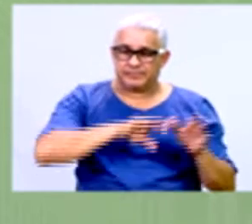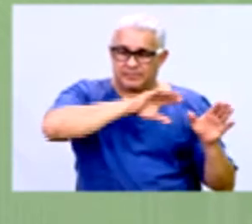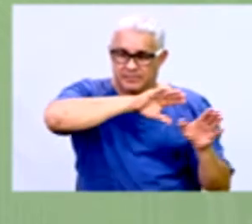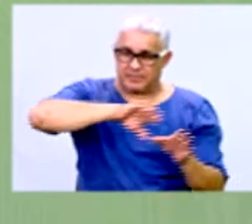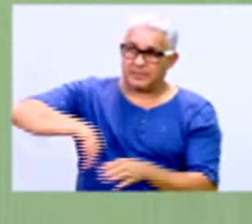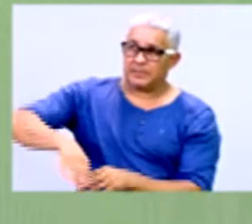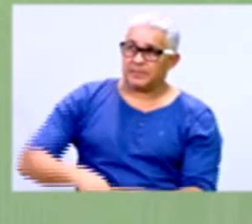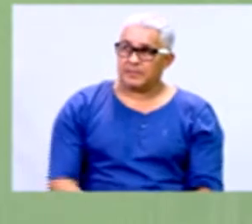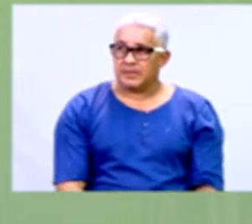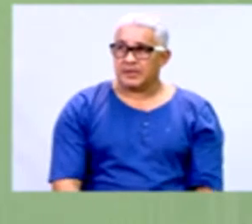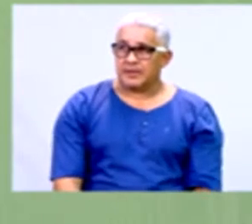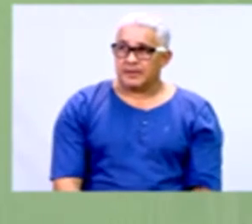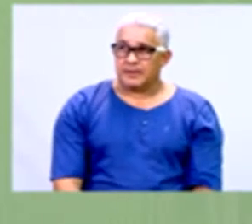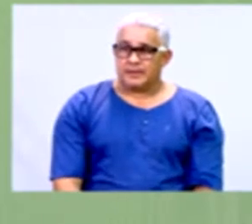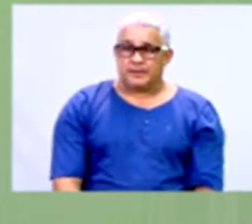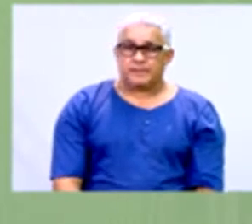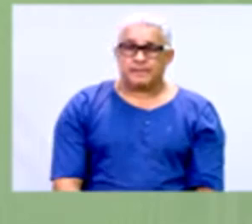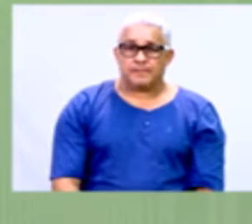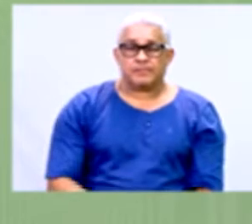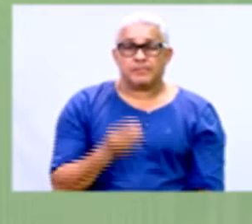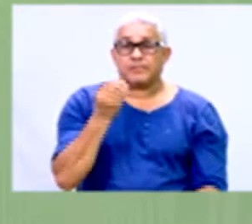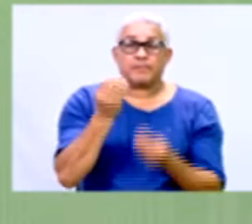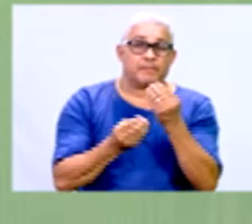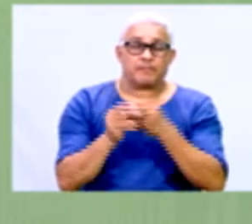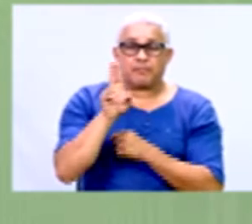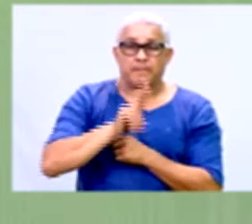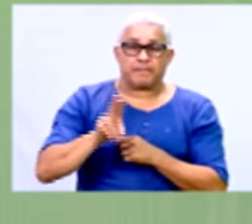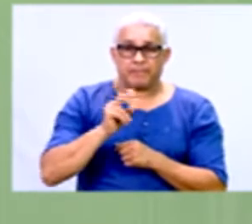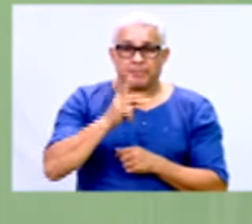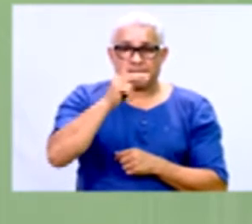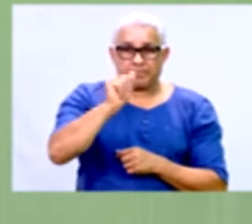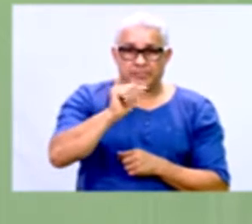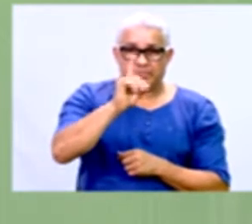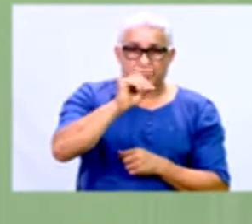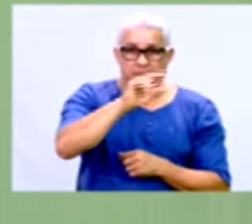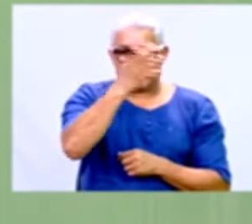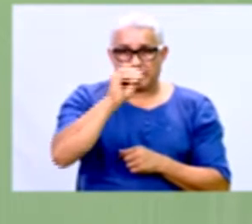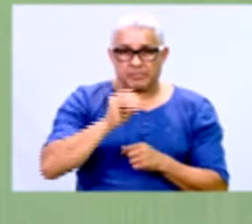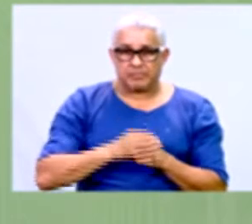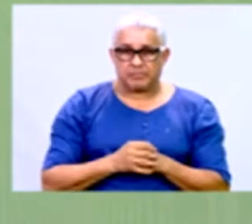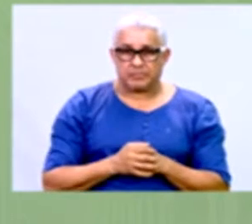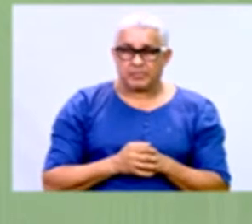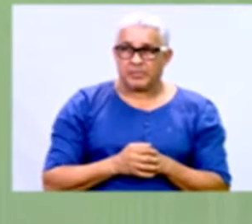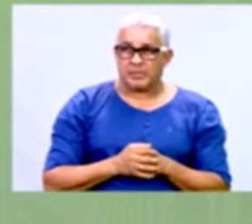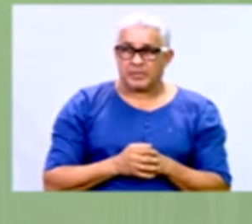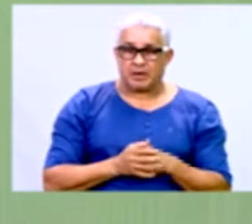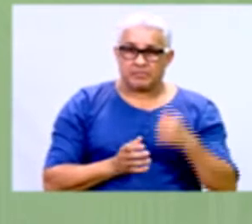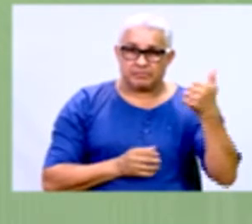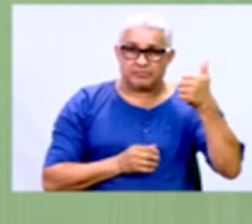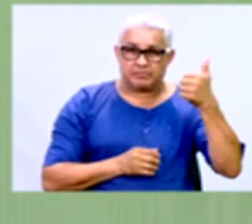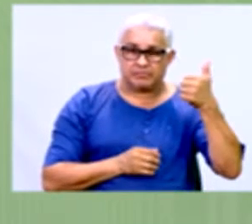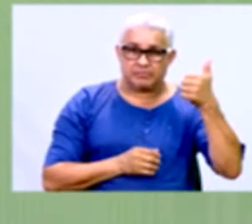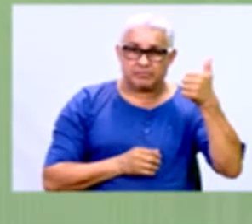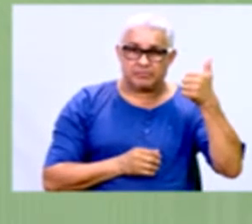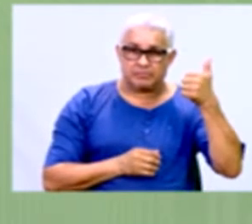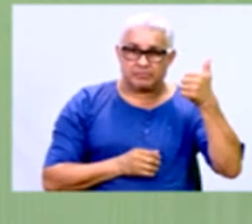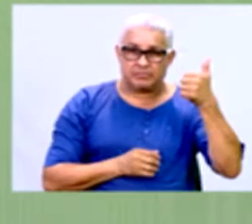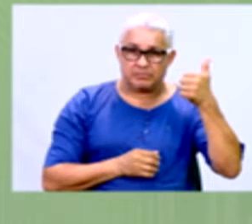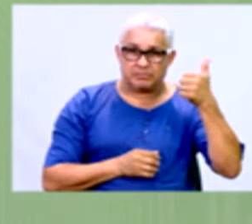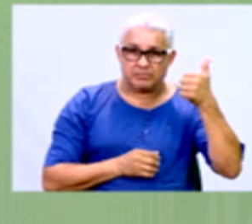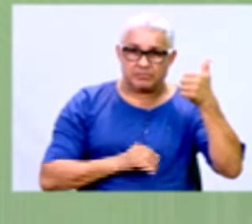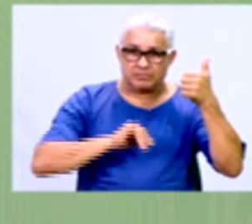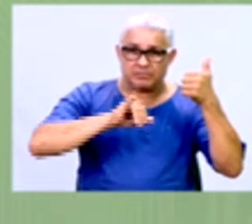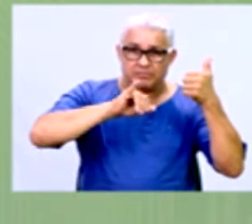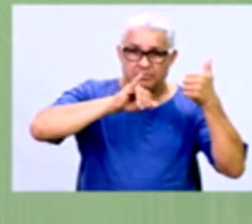mais aqui sobre como a gente pode utilizar esse padrão, né. Então, vamos falar primeiramente sobre o padrão